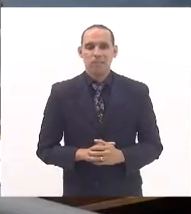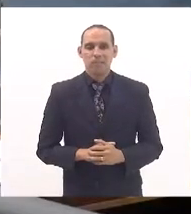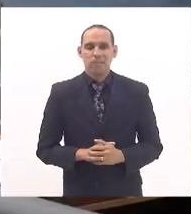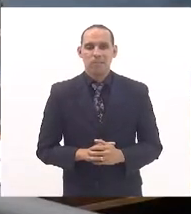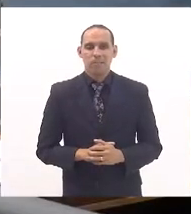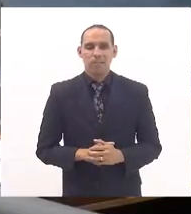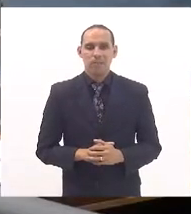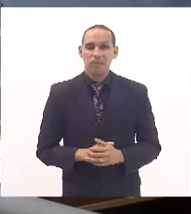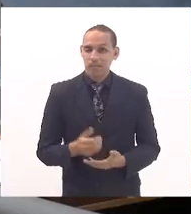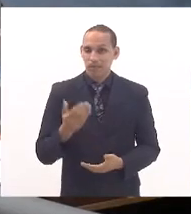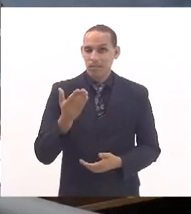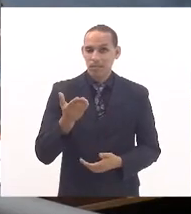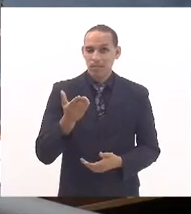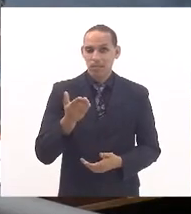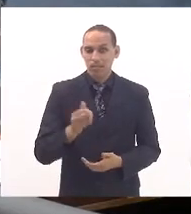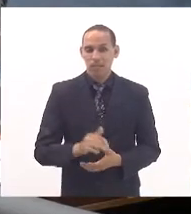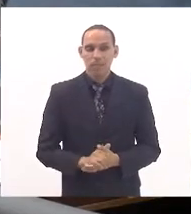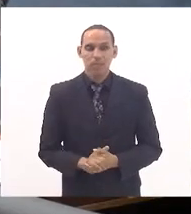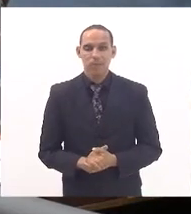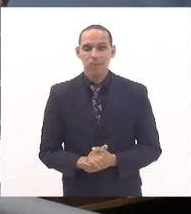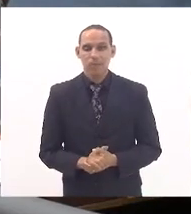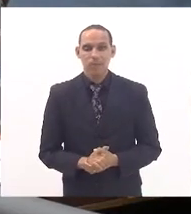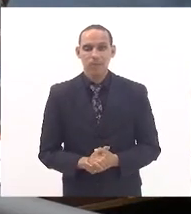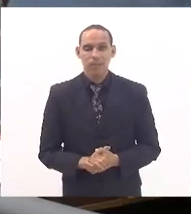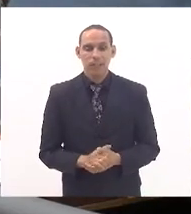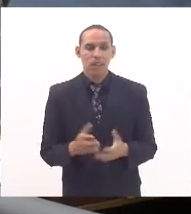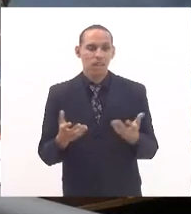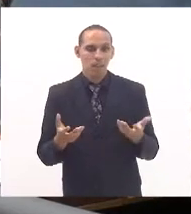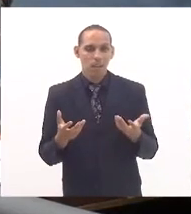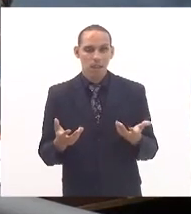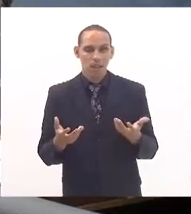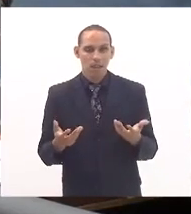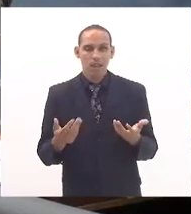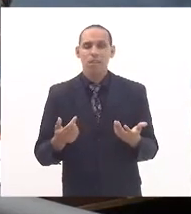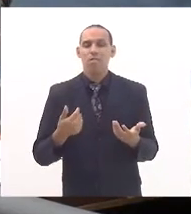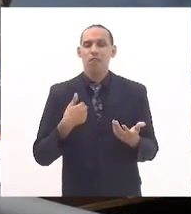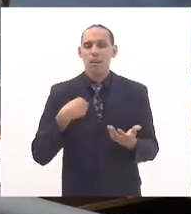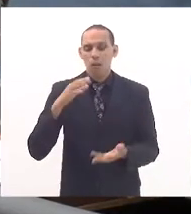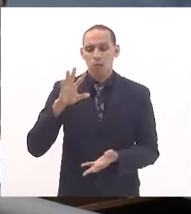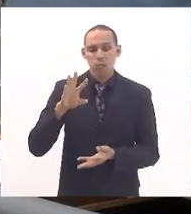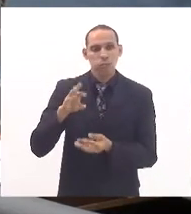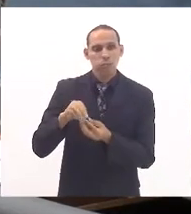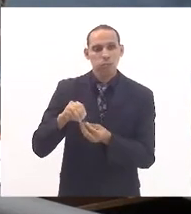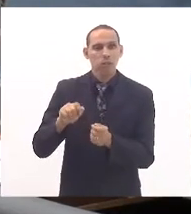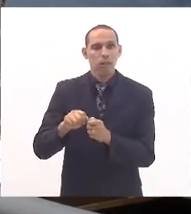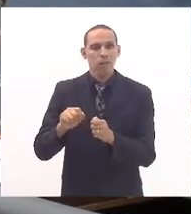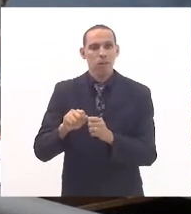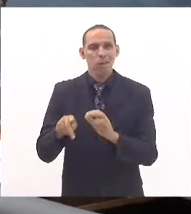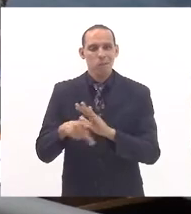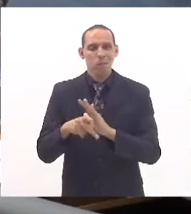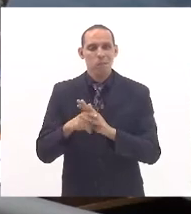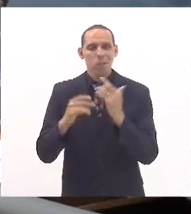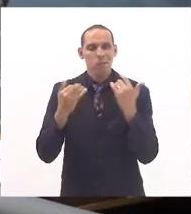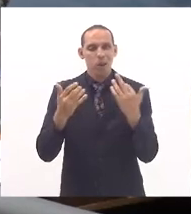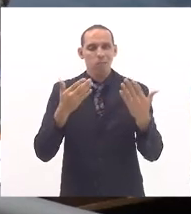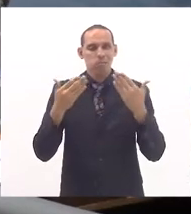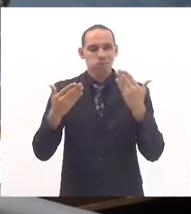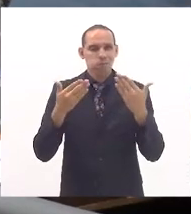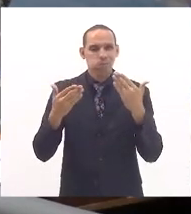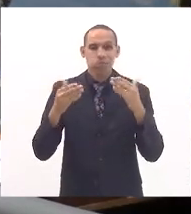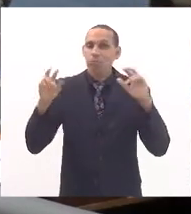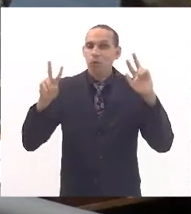Se Vossa Excelência desejar que eu faça um resumo da audiência pública sobre